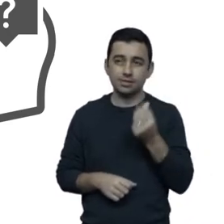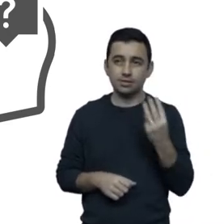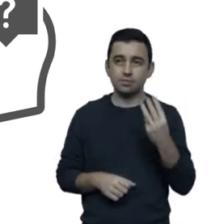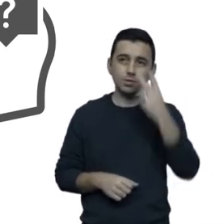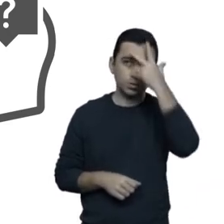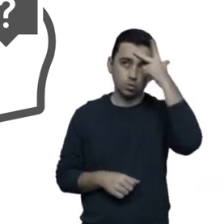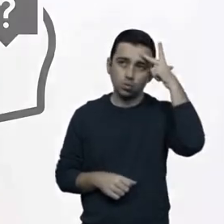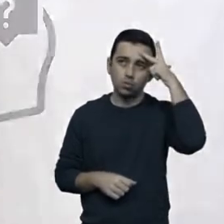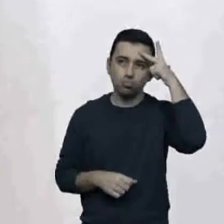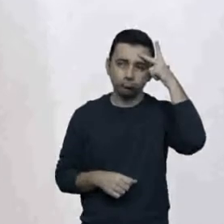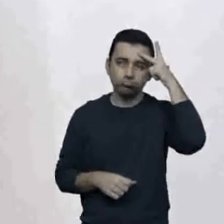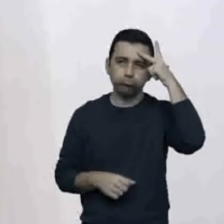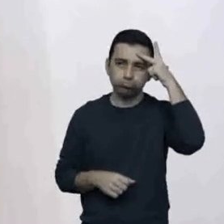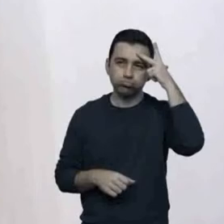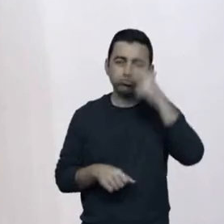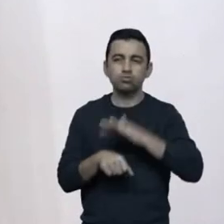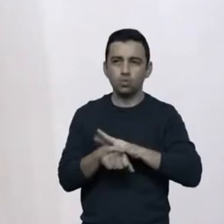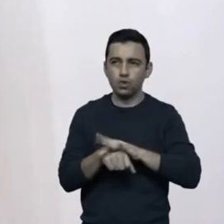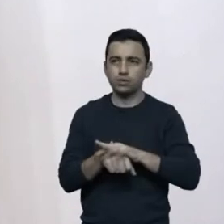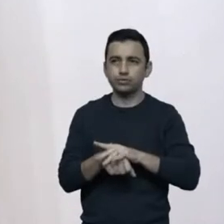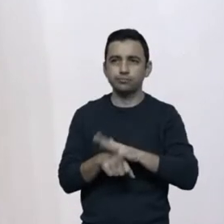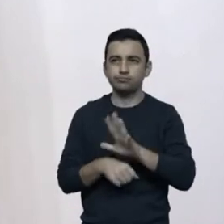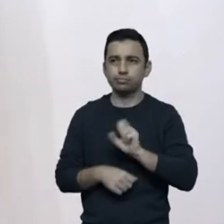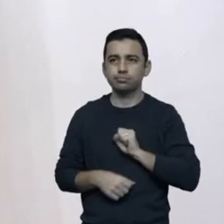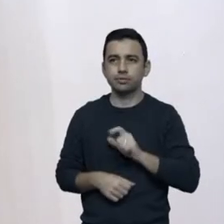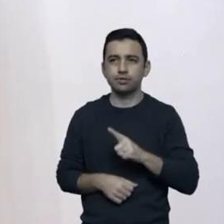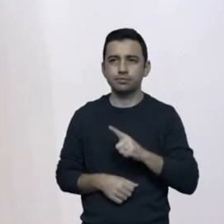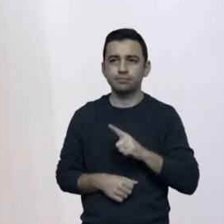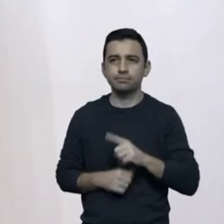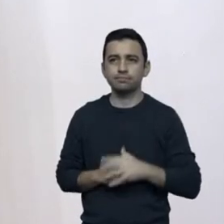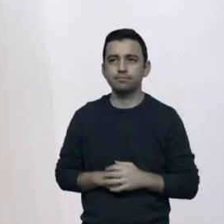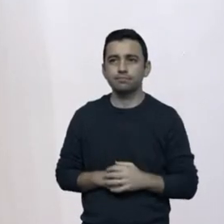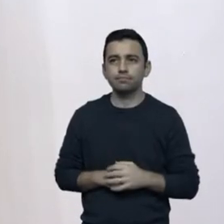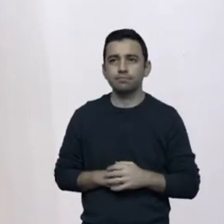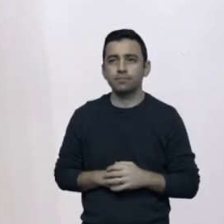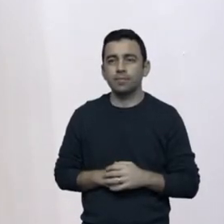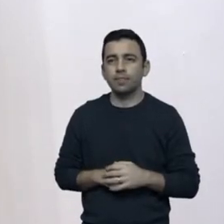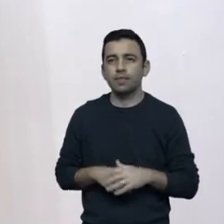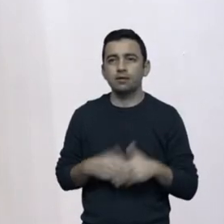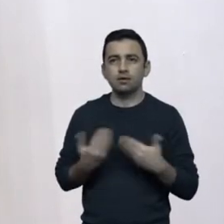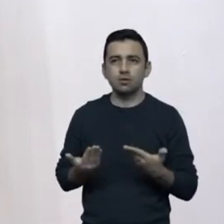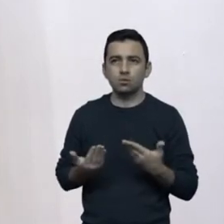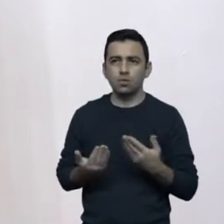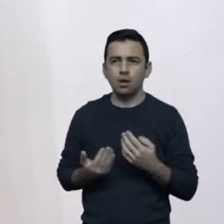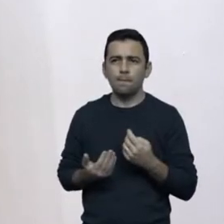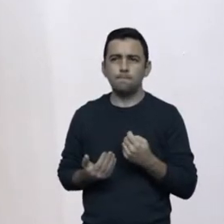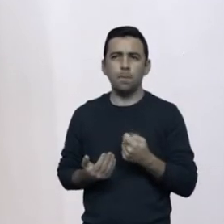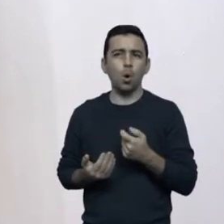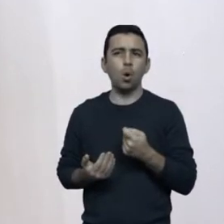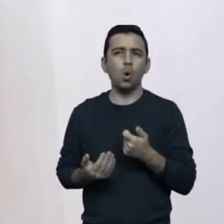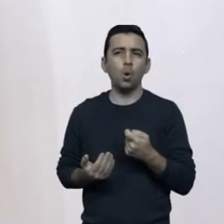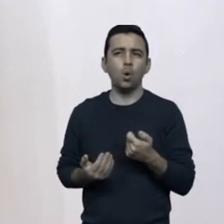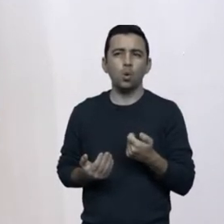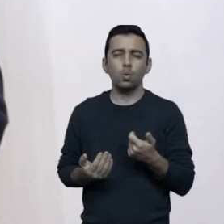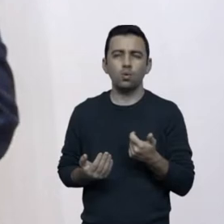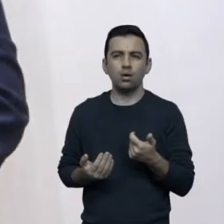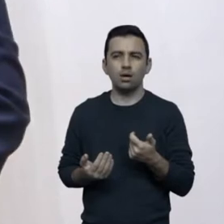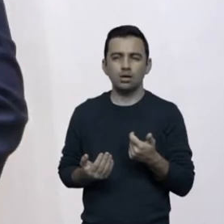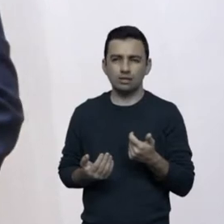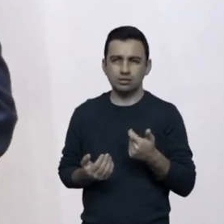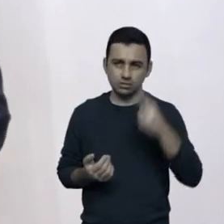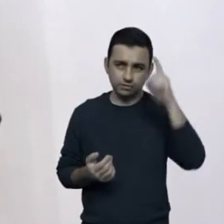né, população. Imagina que não é tão pouca gente assim, pensando assim, ah, é doença rara, mas olha